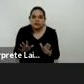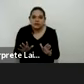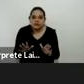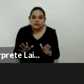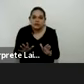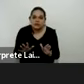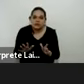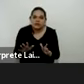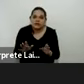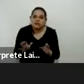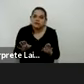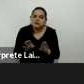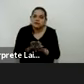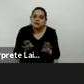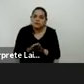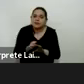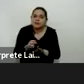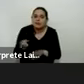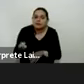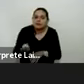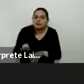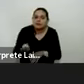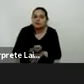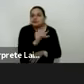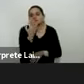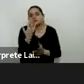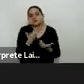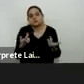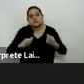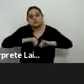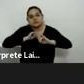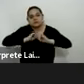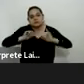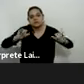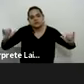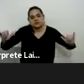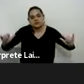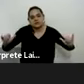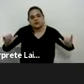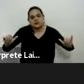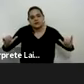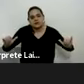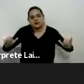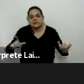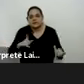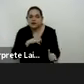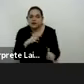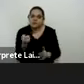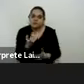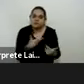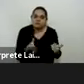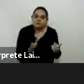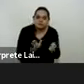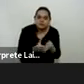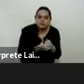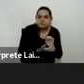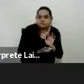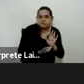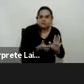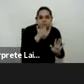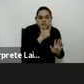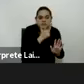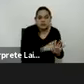quantidade de fatos a ser noticiados, obscurecem essa situação. Mas eu acredito que,